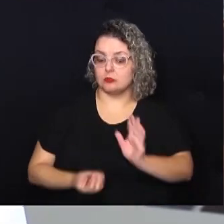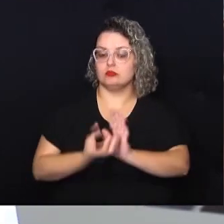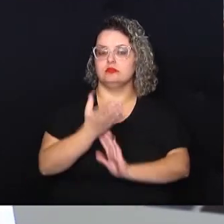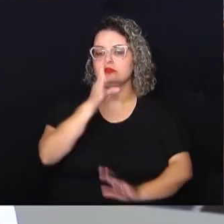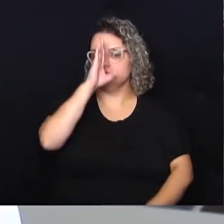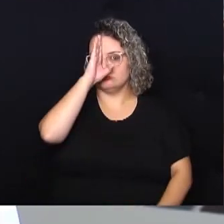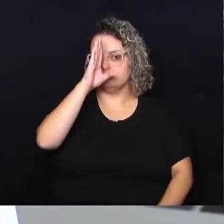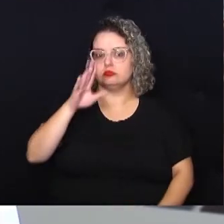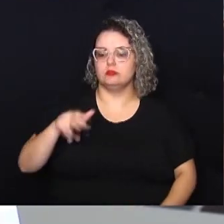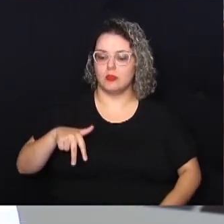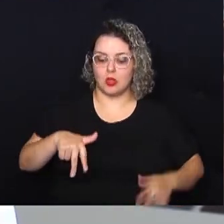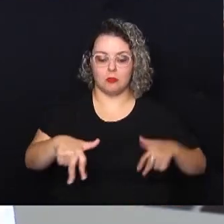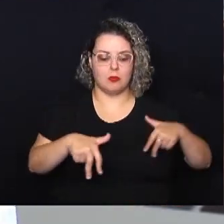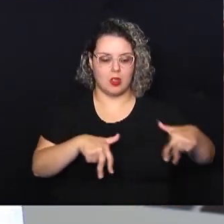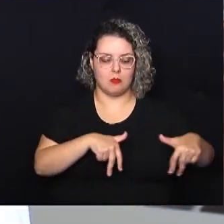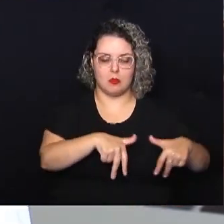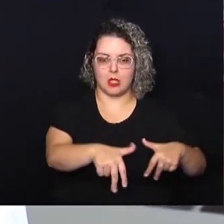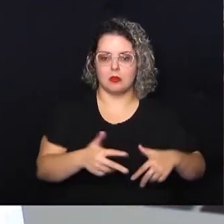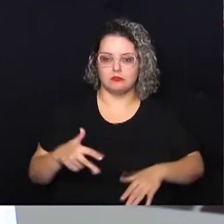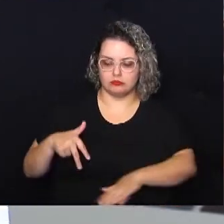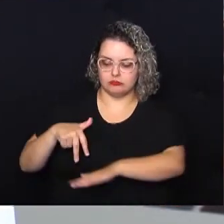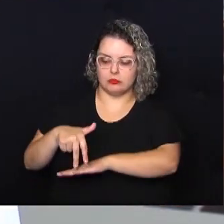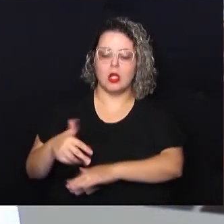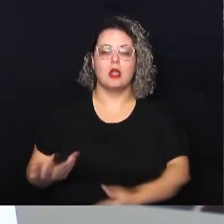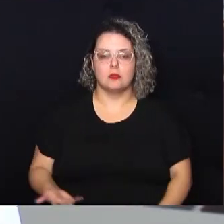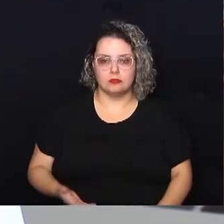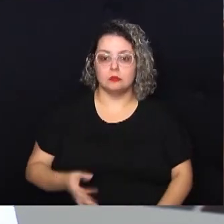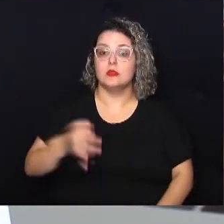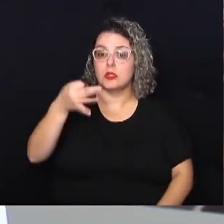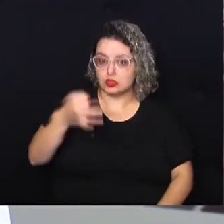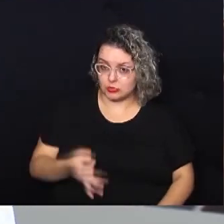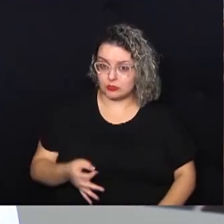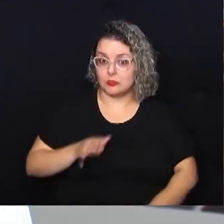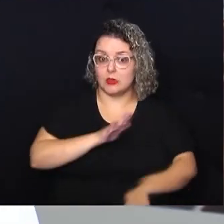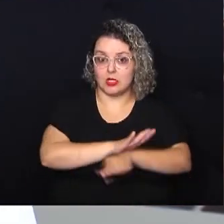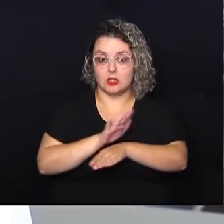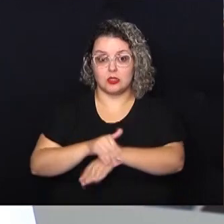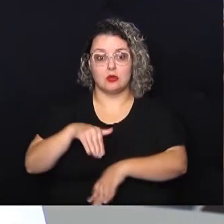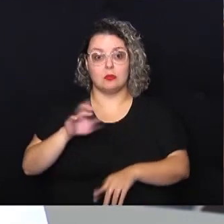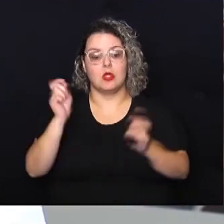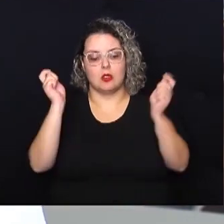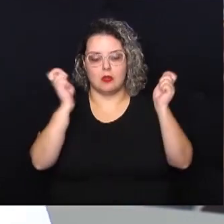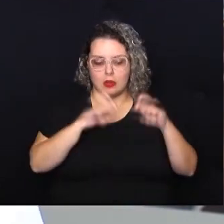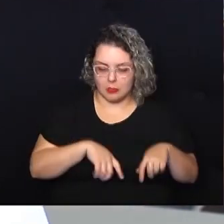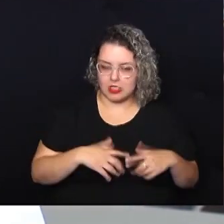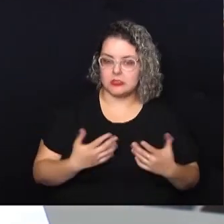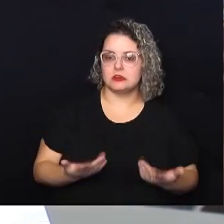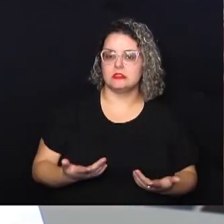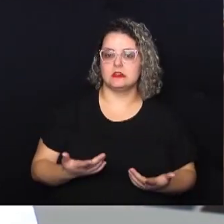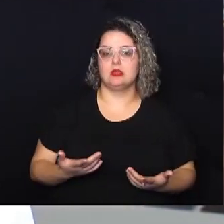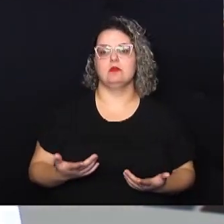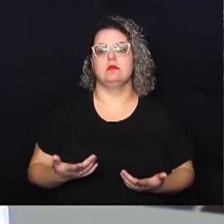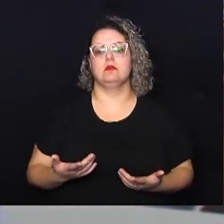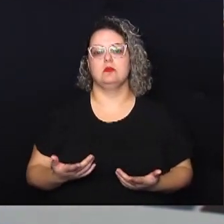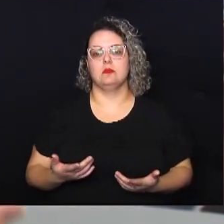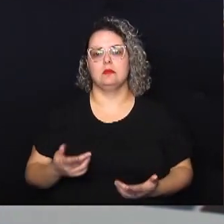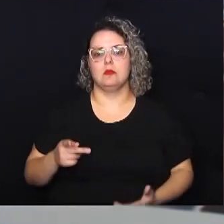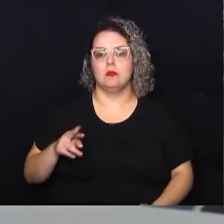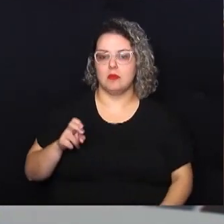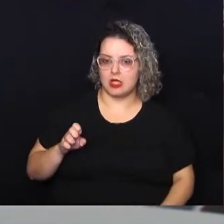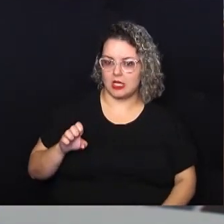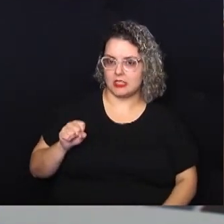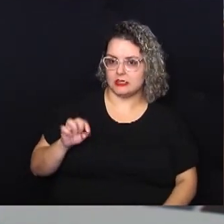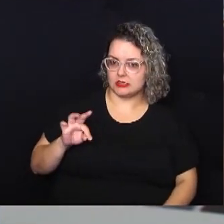principais atores e o trabalho hoje é justamente de ajudá-los ainda mais, com a capacitação, com a press trip, onde a gente leva